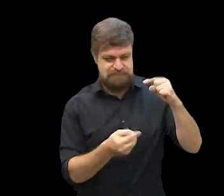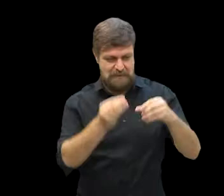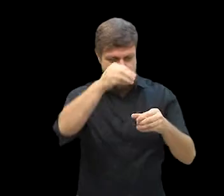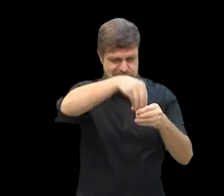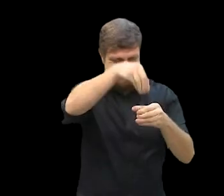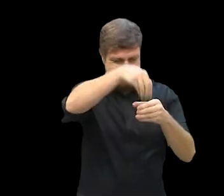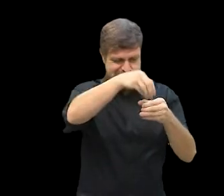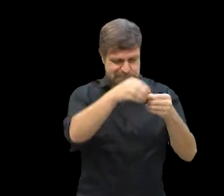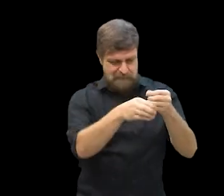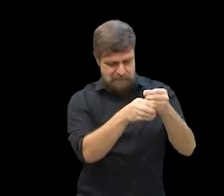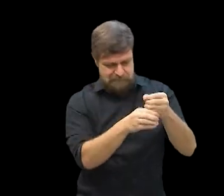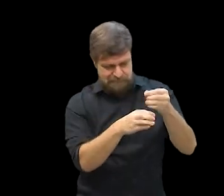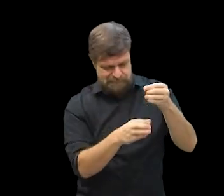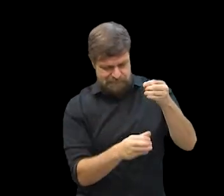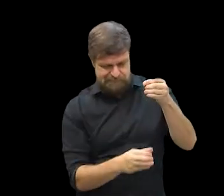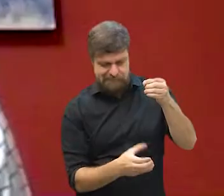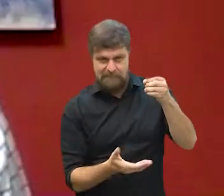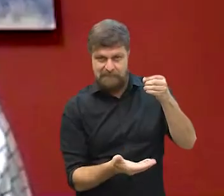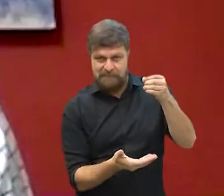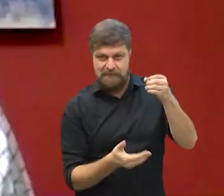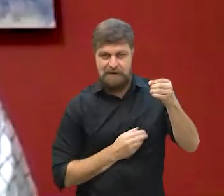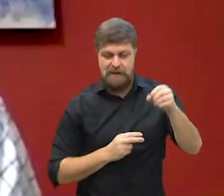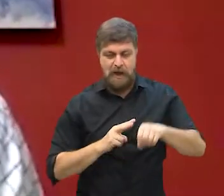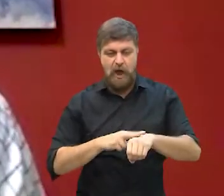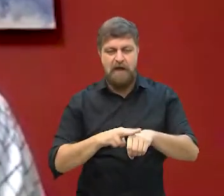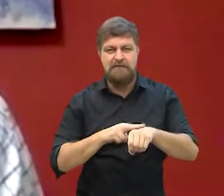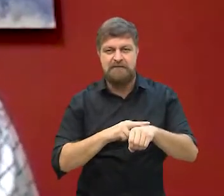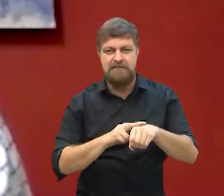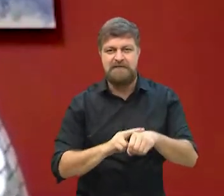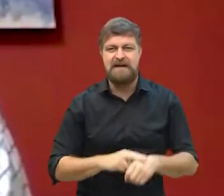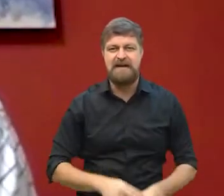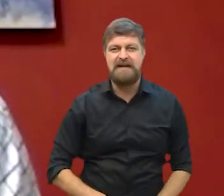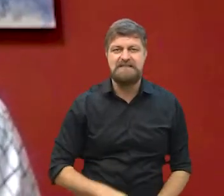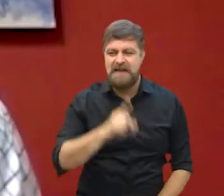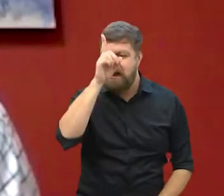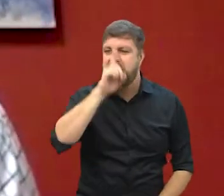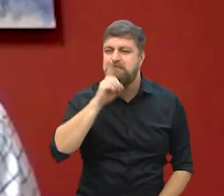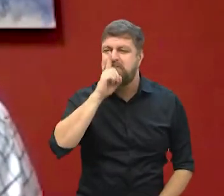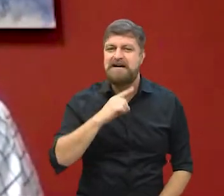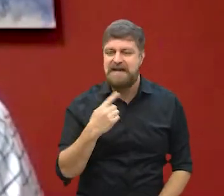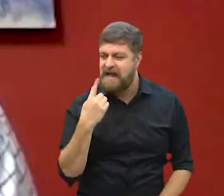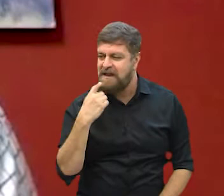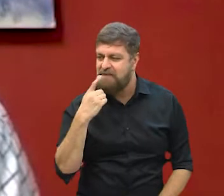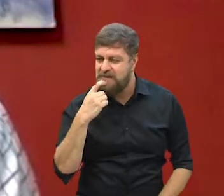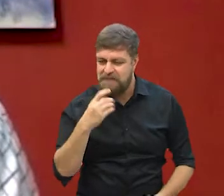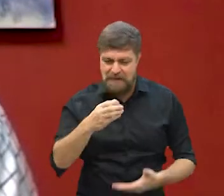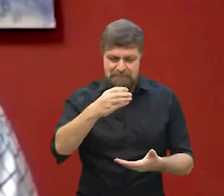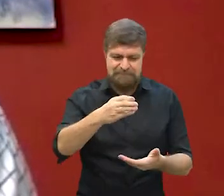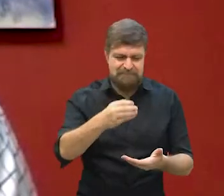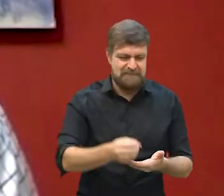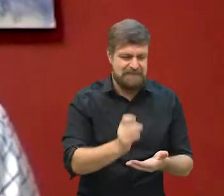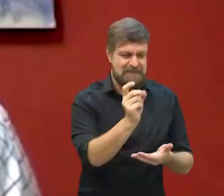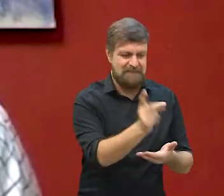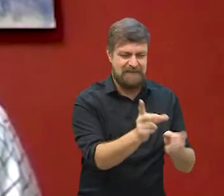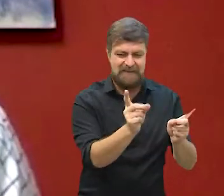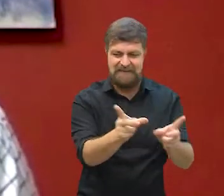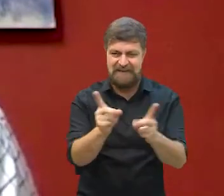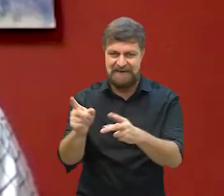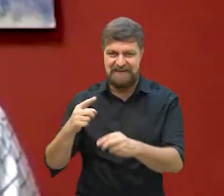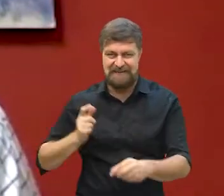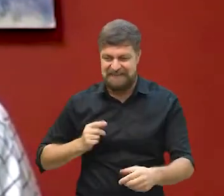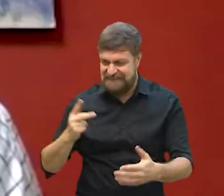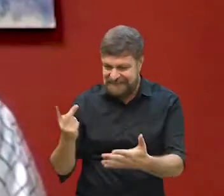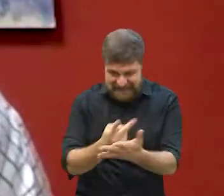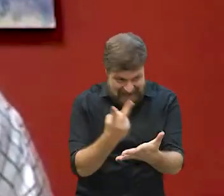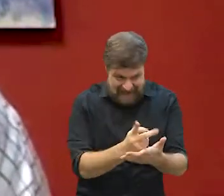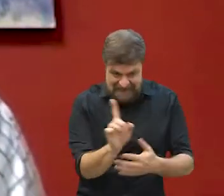garrafas decorativas, uma em cima da outra, uma verde, uma amarela, uma vermelha, e saía para vender aquilo. E foi um dos tiros errados